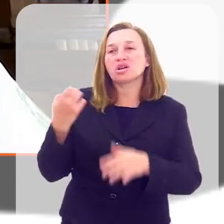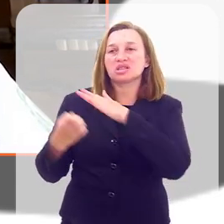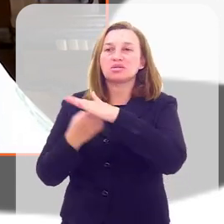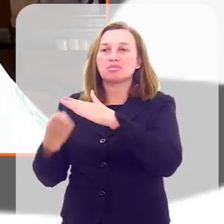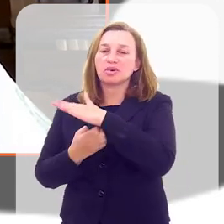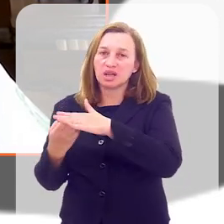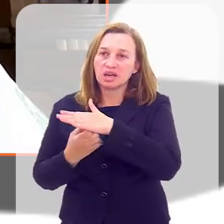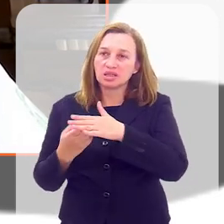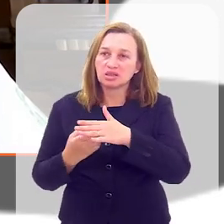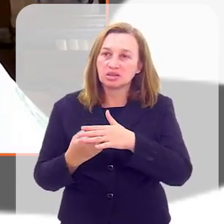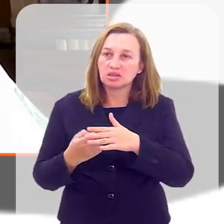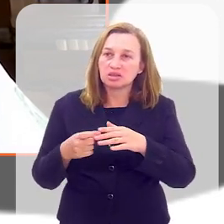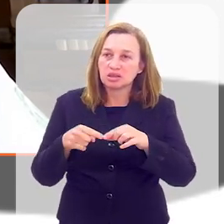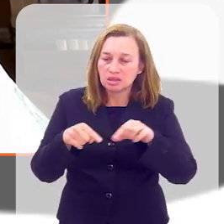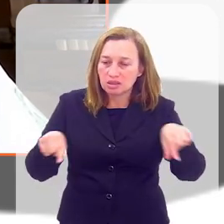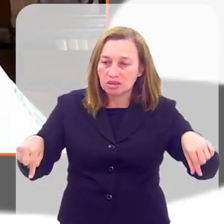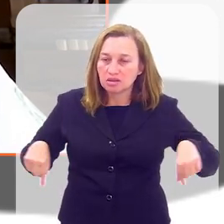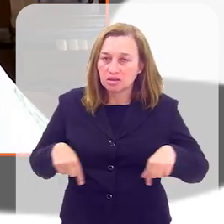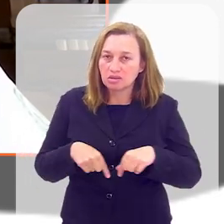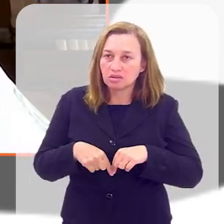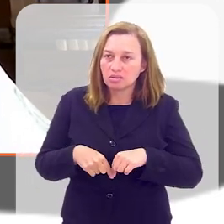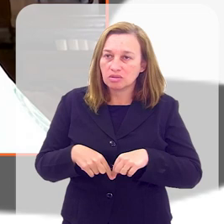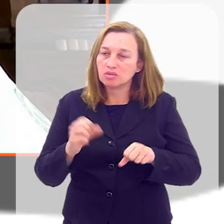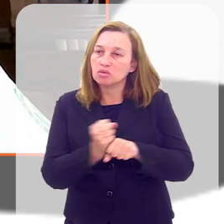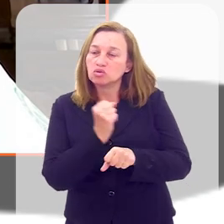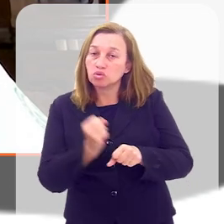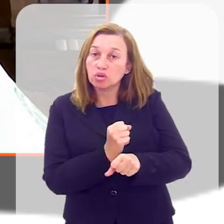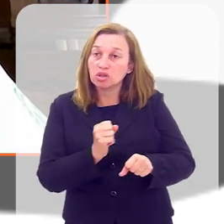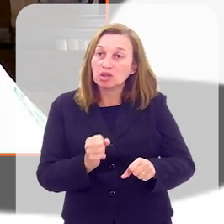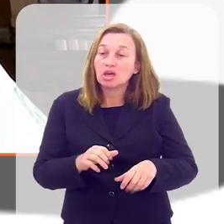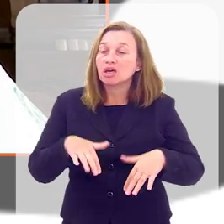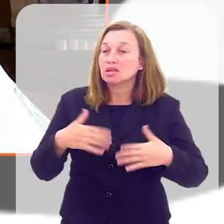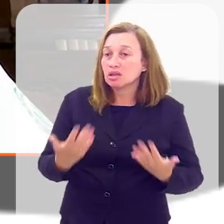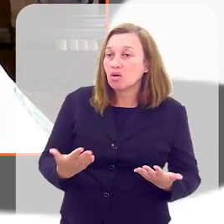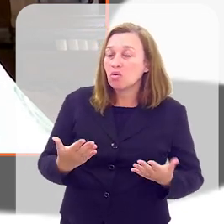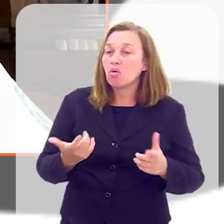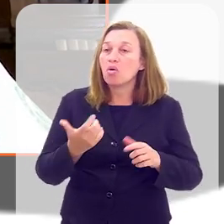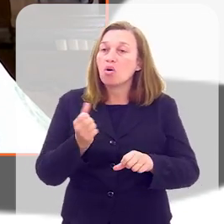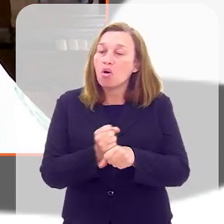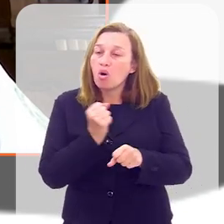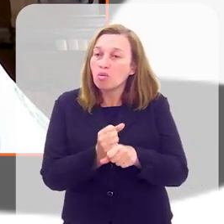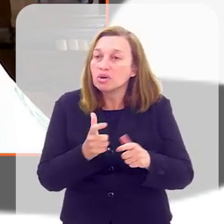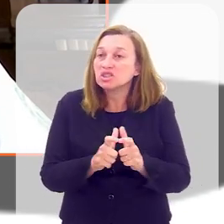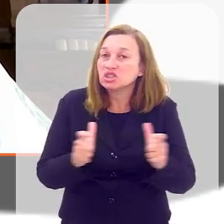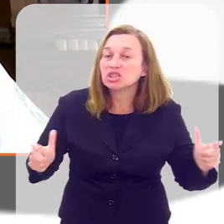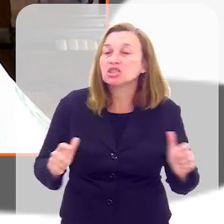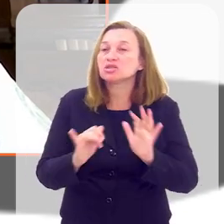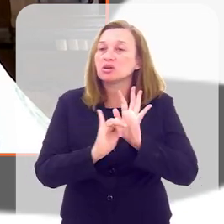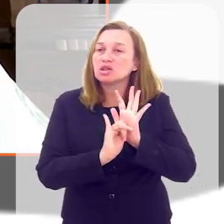tem poucas empresas com tantos metros quadrados feitos então às vezes obras maiores